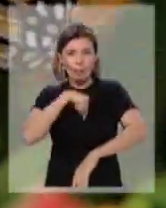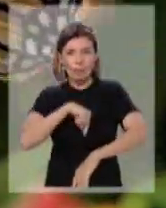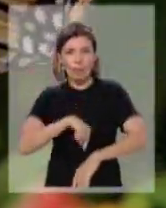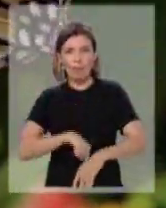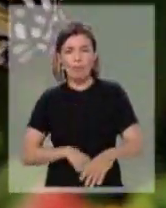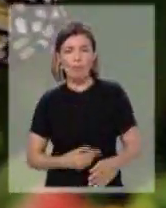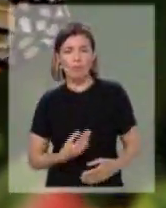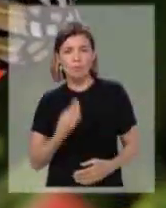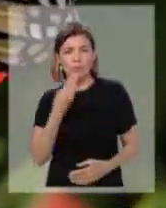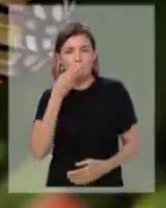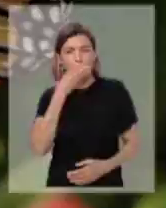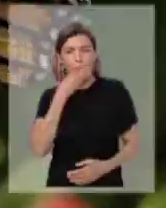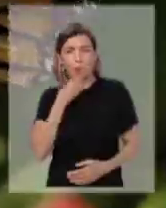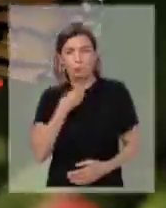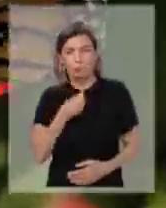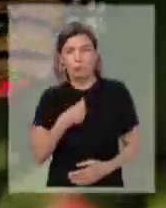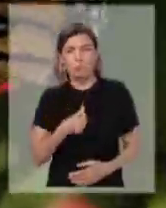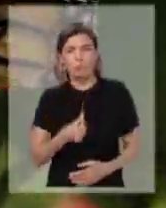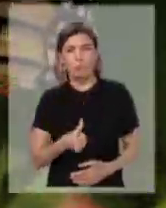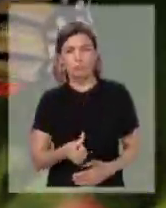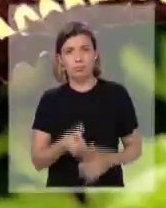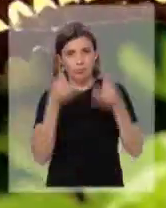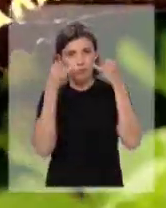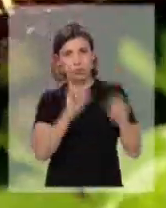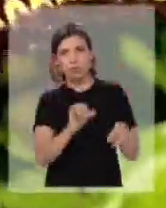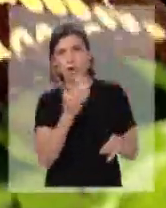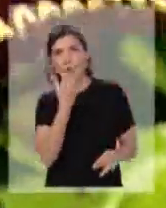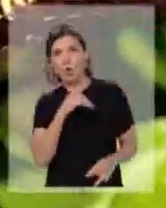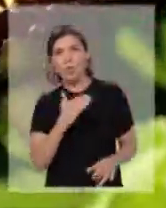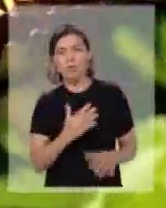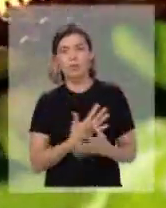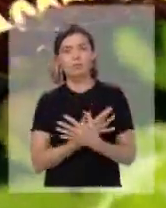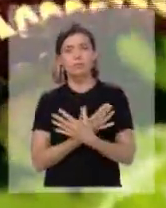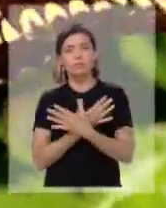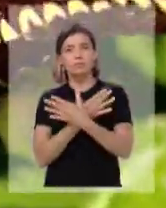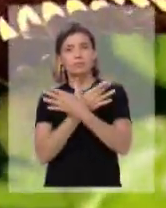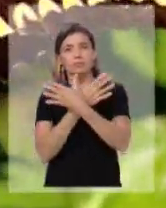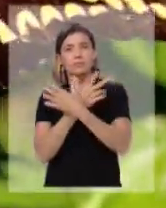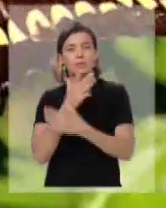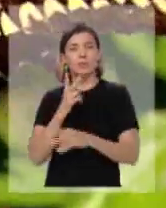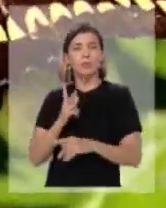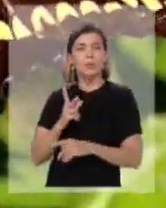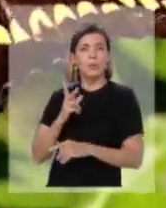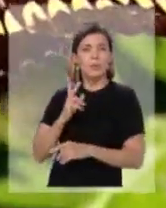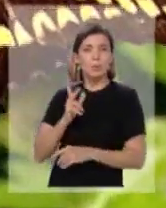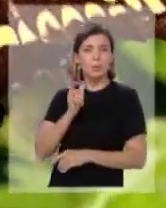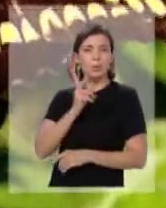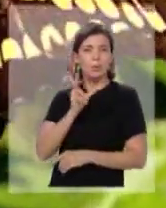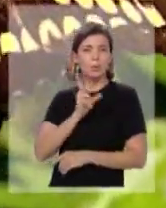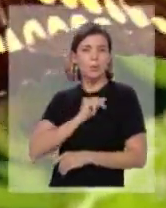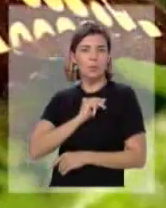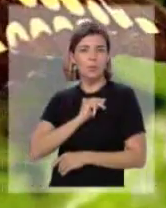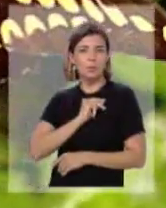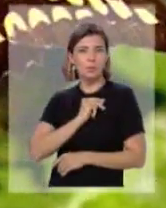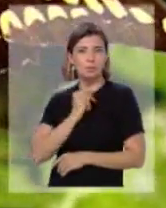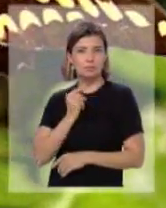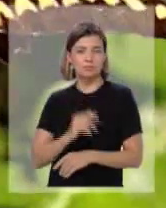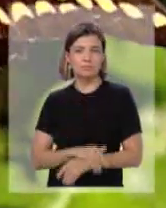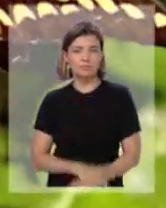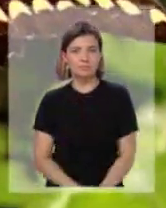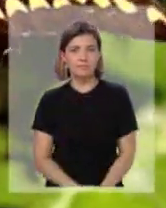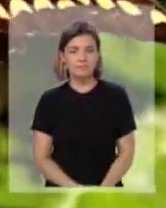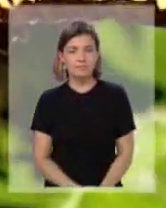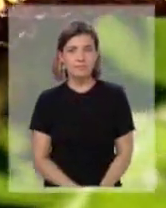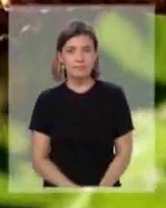essas borboletas têm uma experiência desagradável. Assim, eles passam a evitar borboletas que tenham o